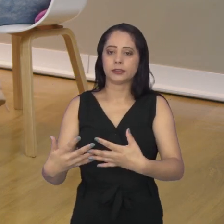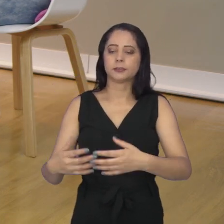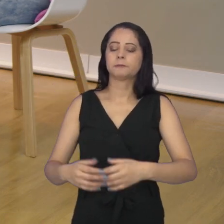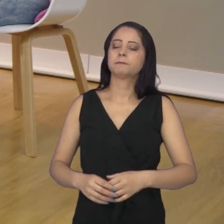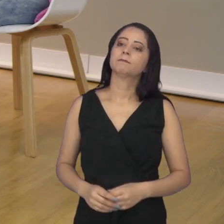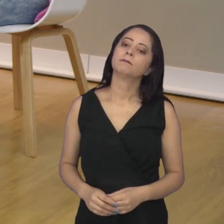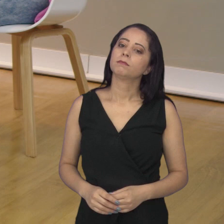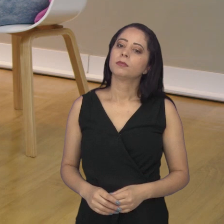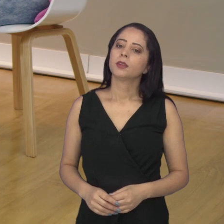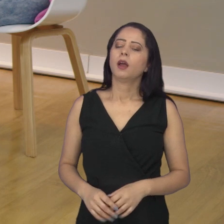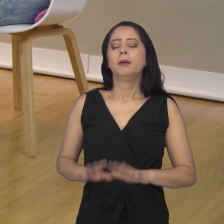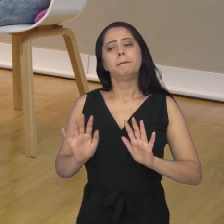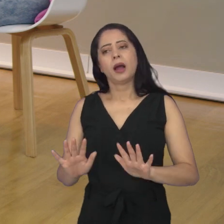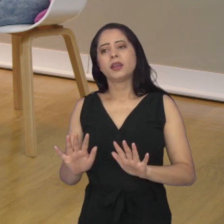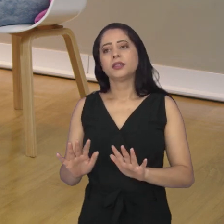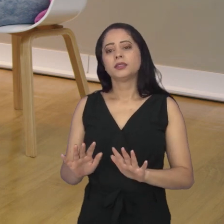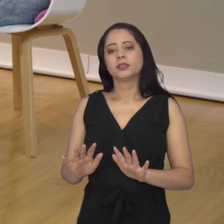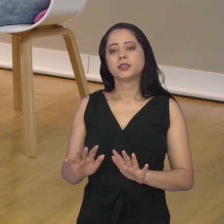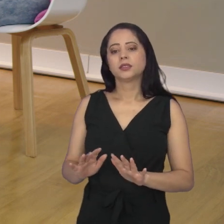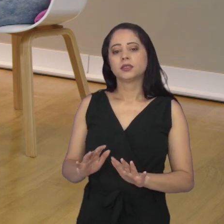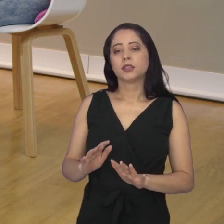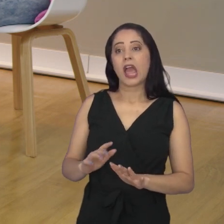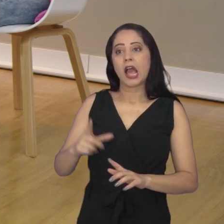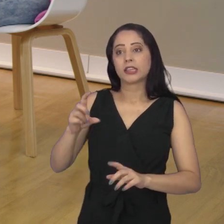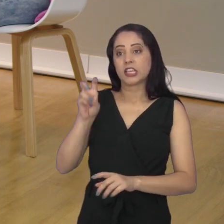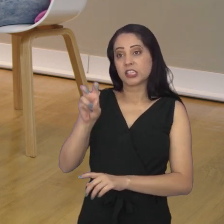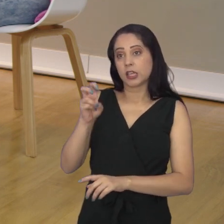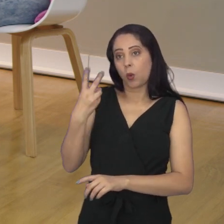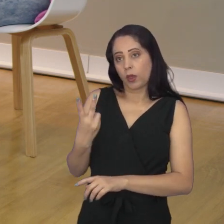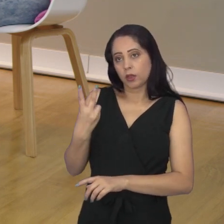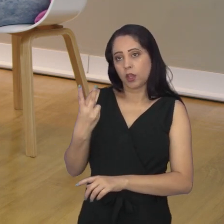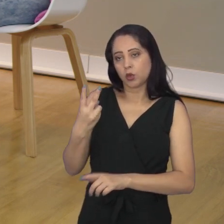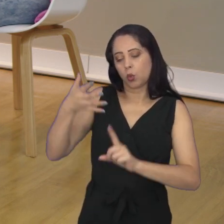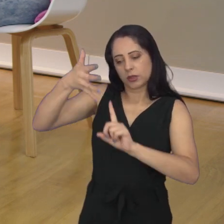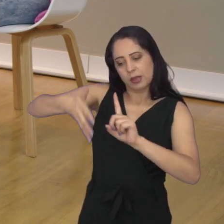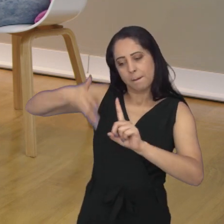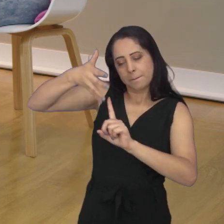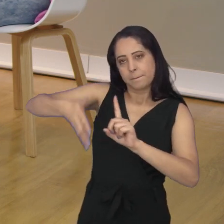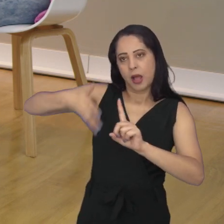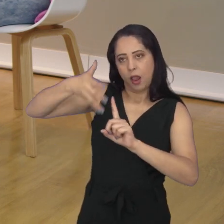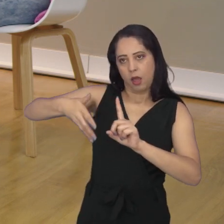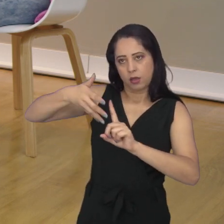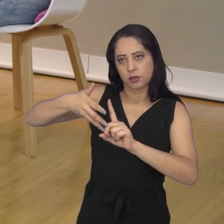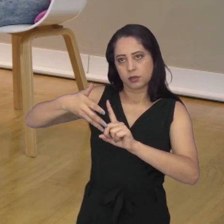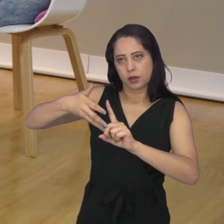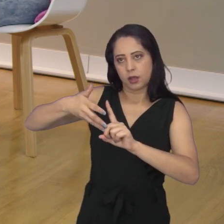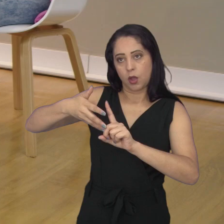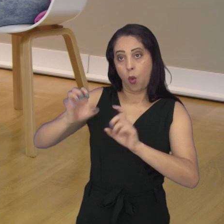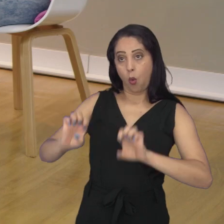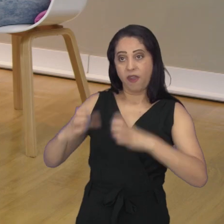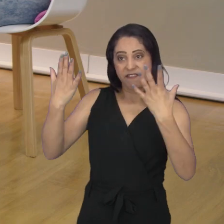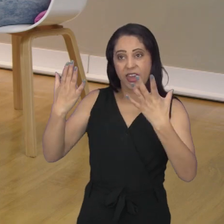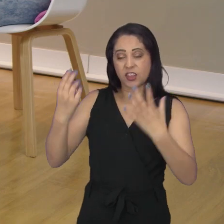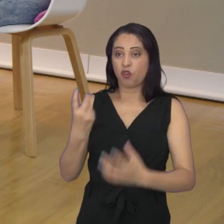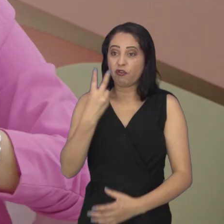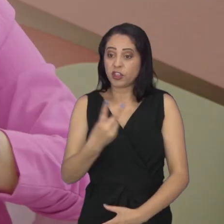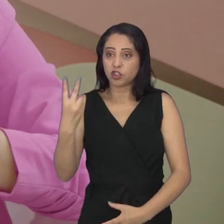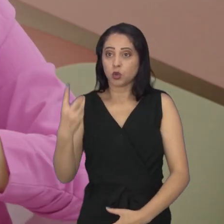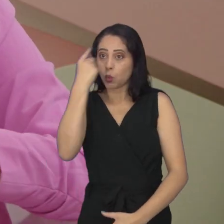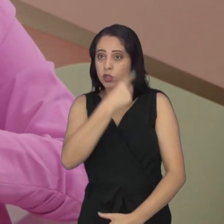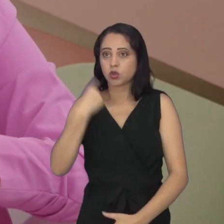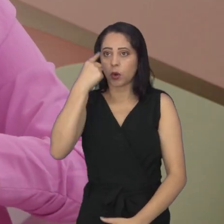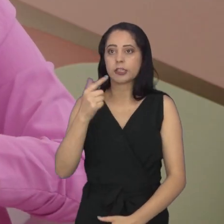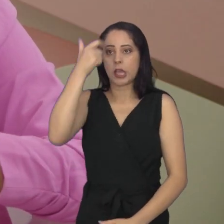inovações. Enfim, foram 52 palestrantes naquele dia, 22 horas de eventos seguidas, um salto